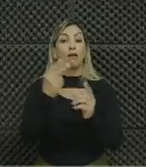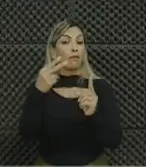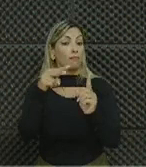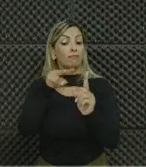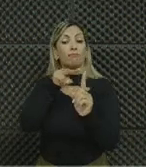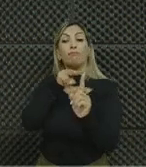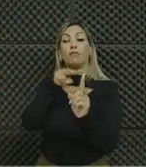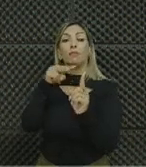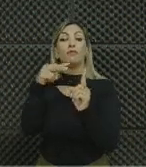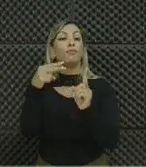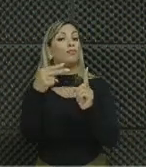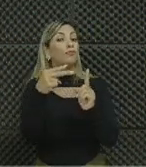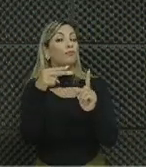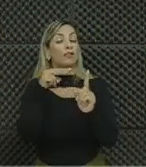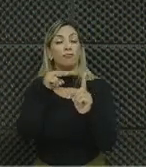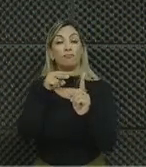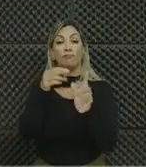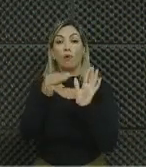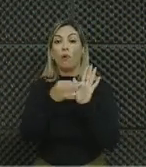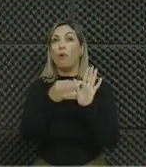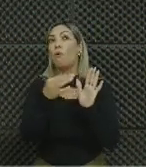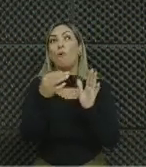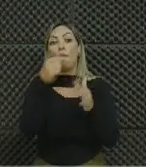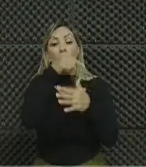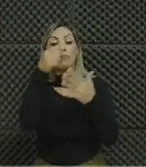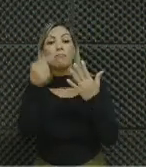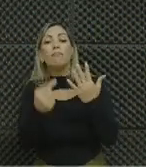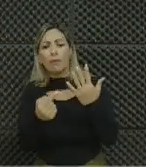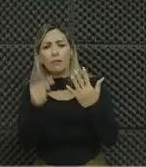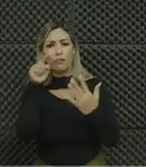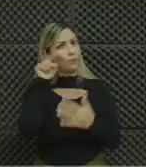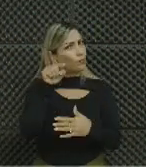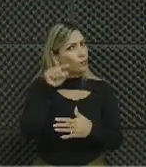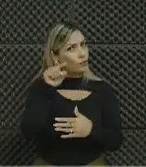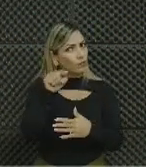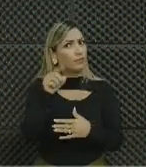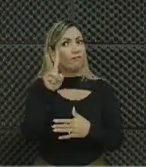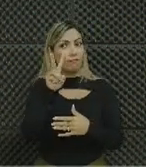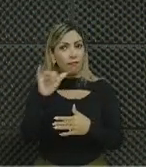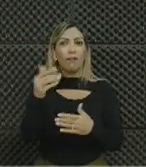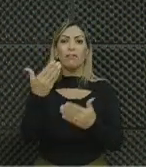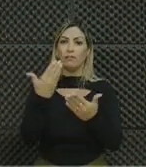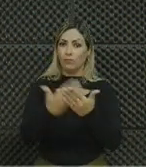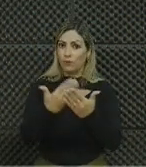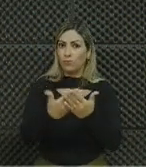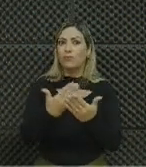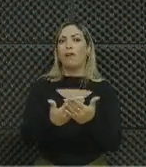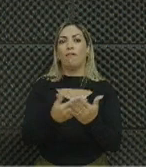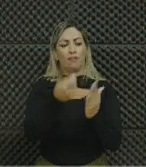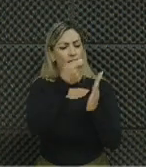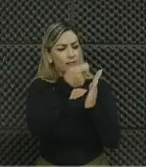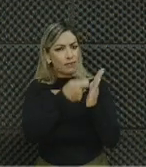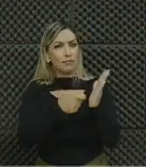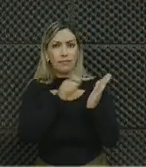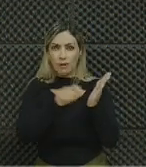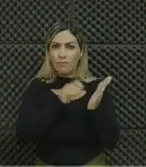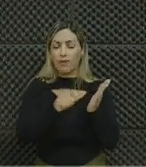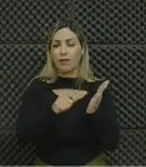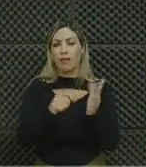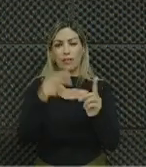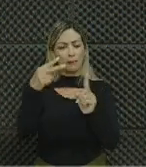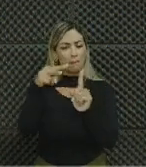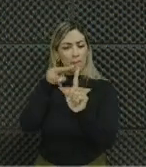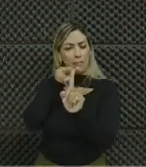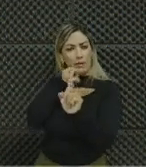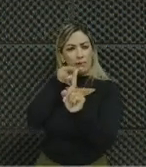ponto de vista, é o aspecto que você vai trabalhar, né? É a perspectiva